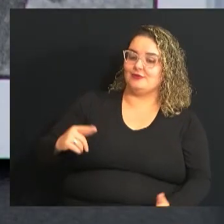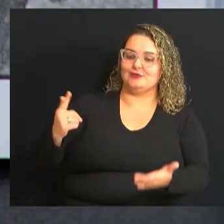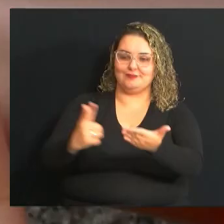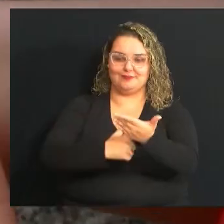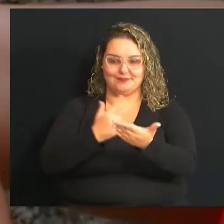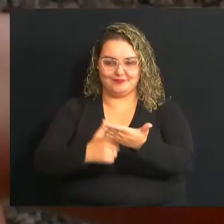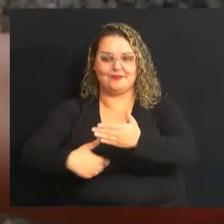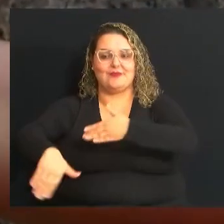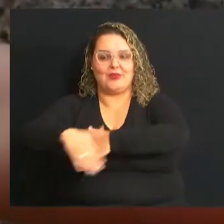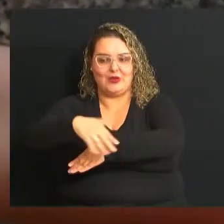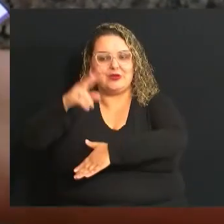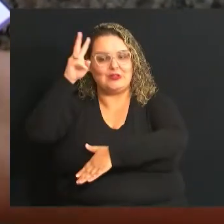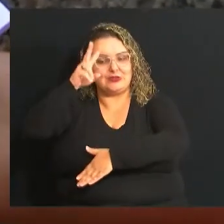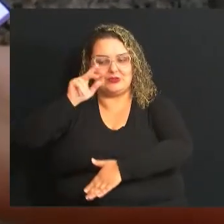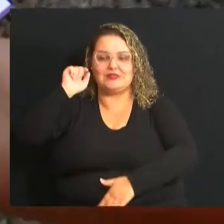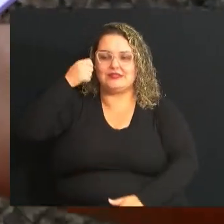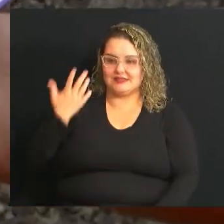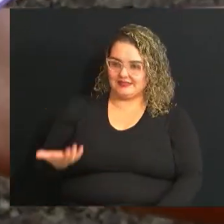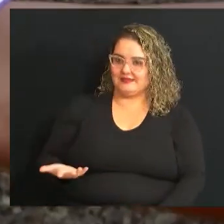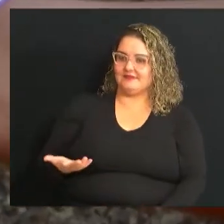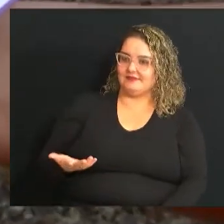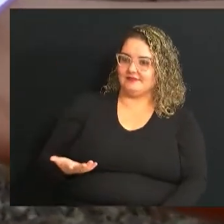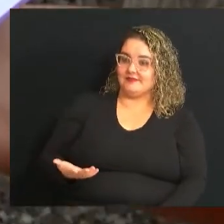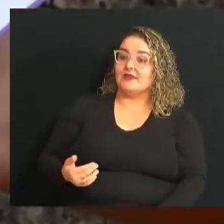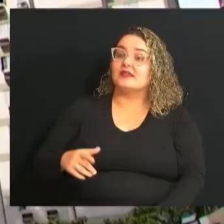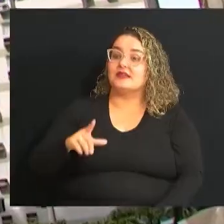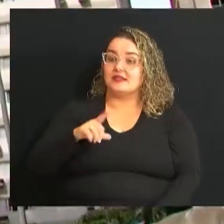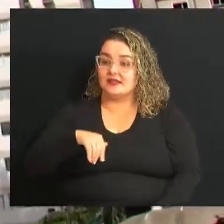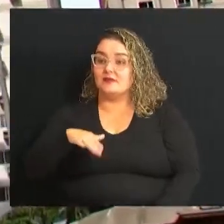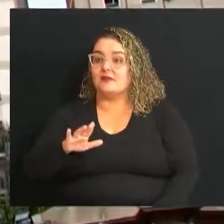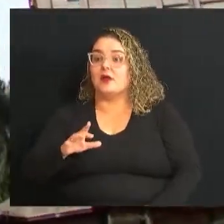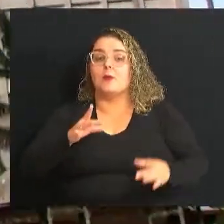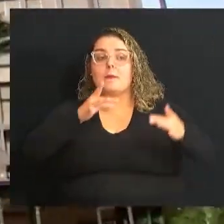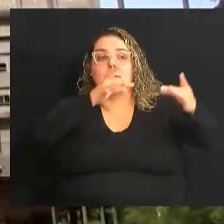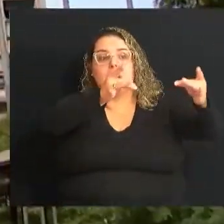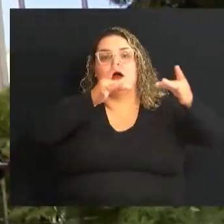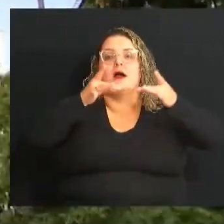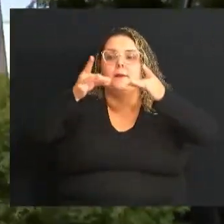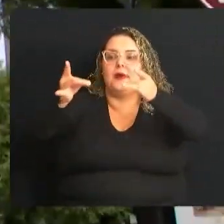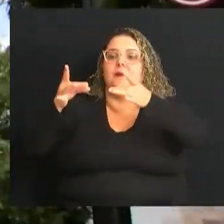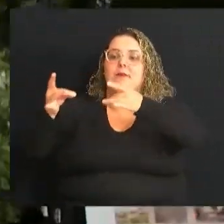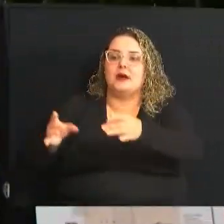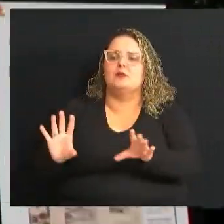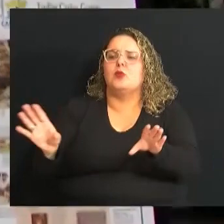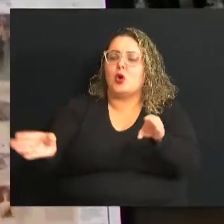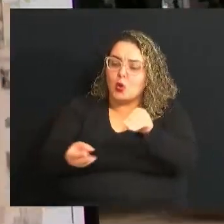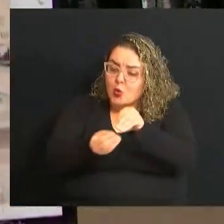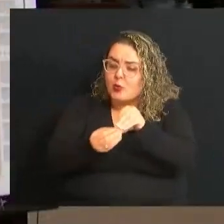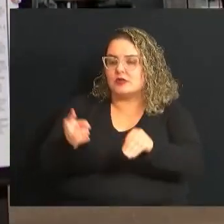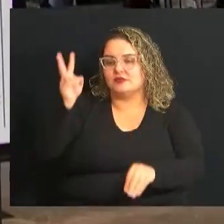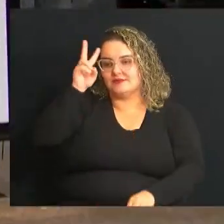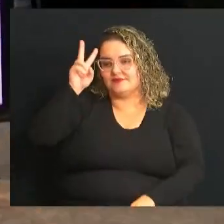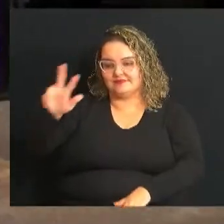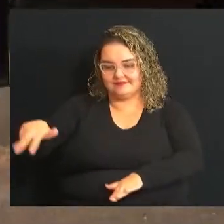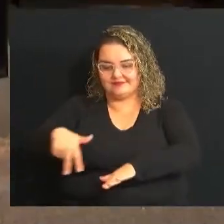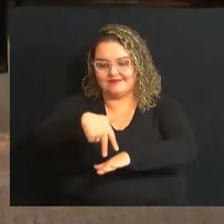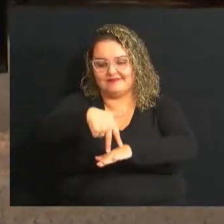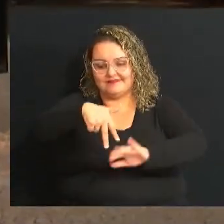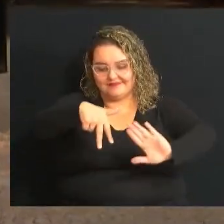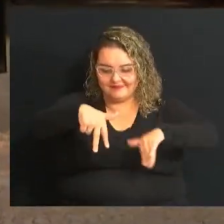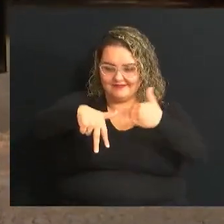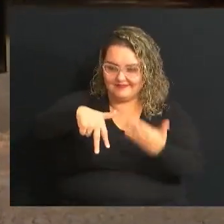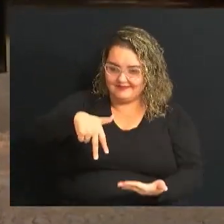na cidade das Andorinhas em 11 de julho de 1836. Na praça, que fica em uma região brejosa do